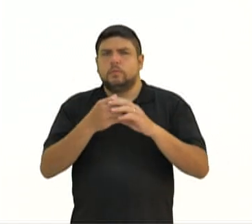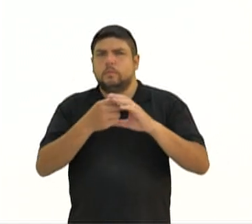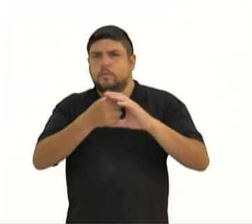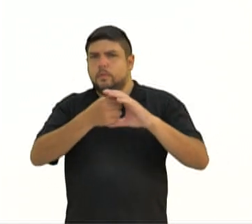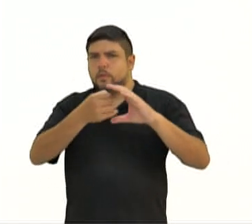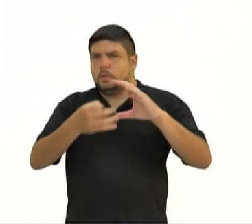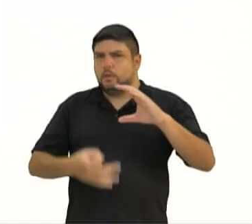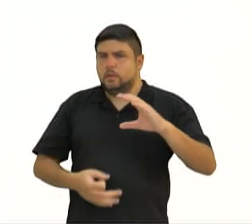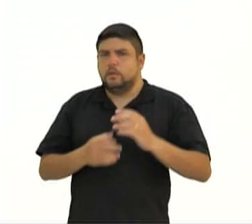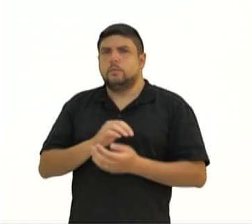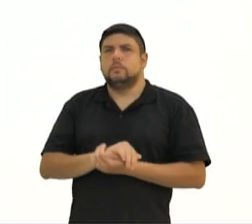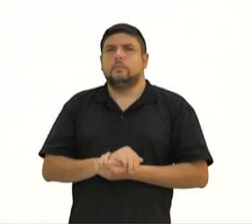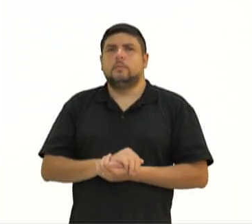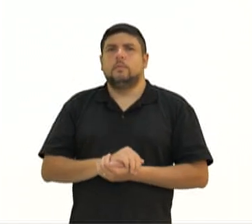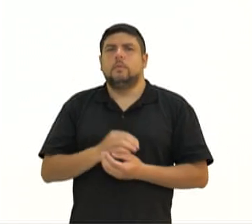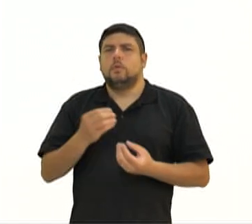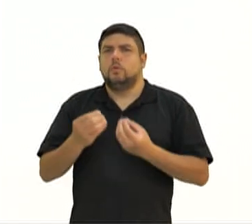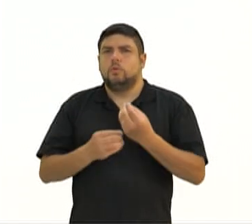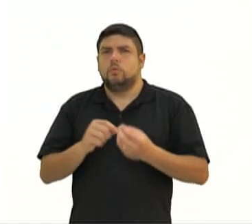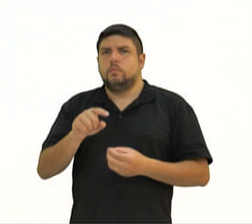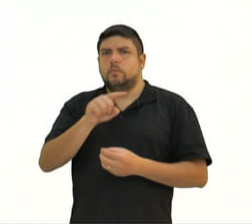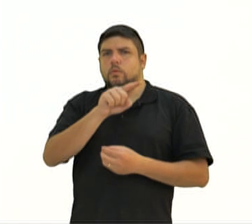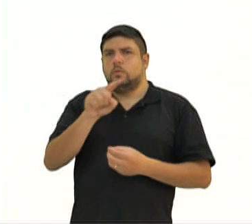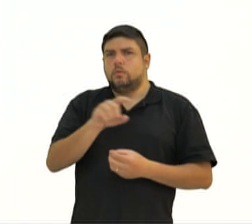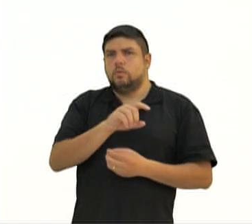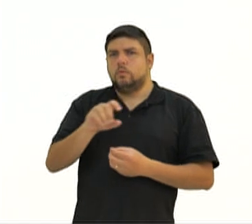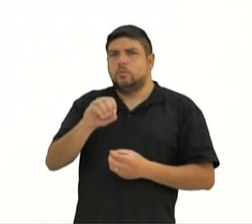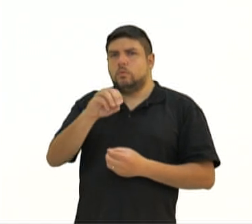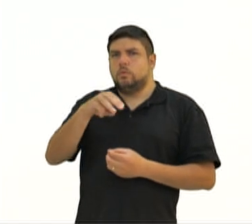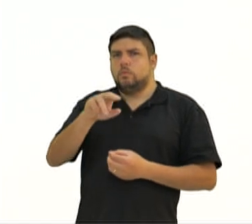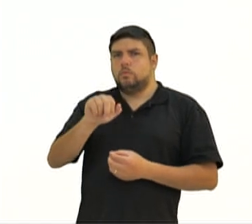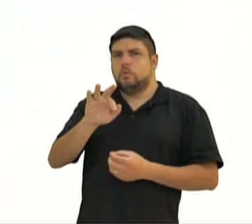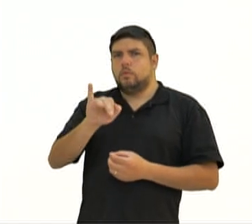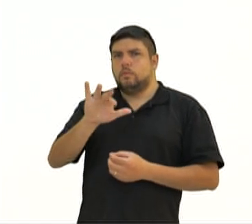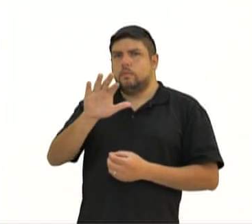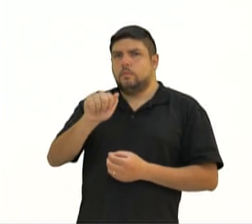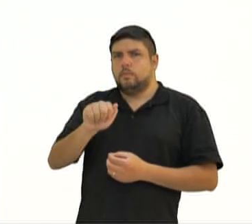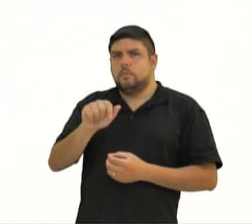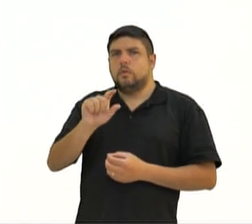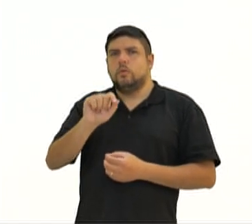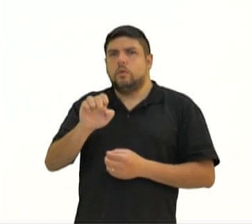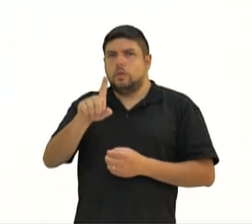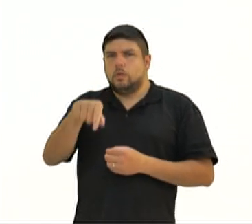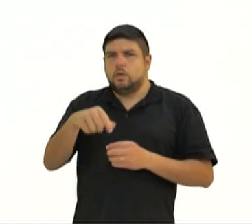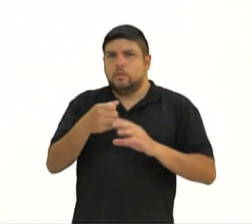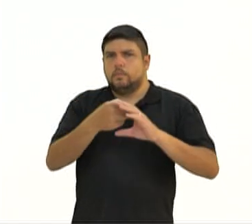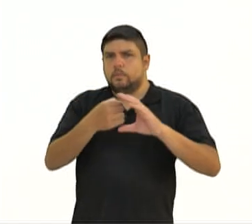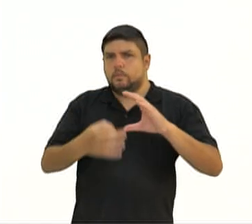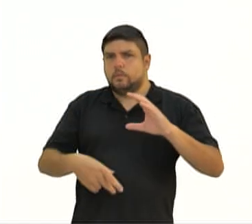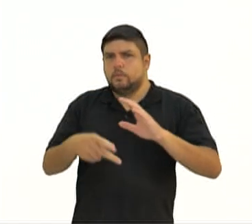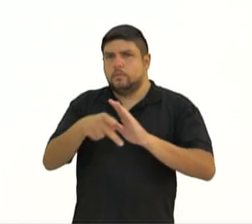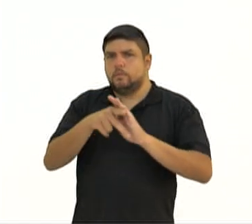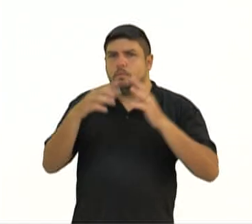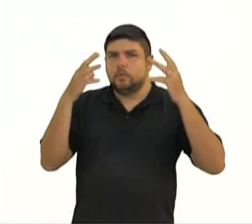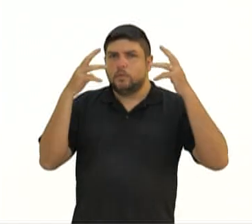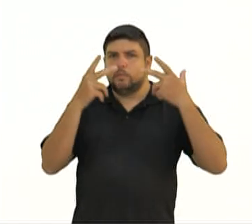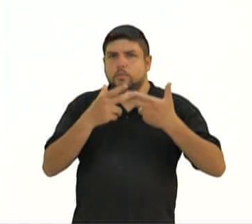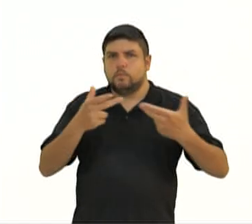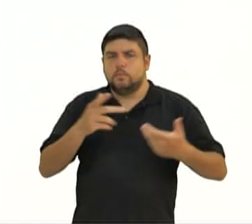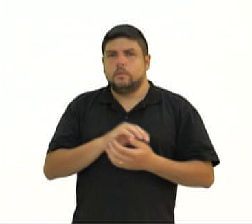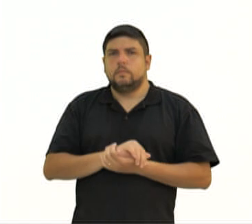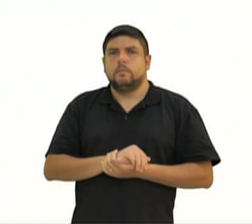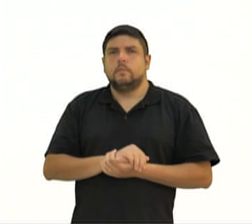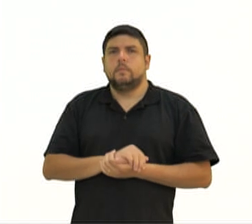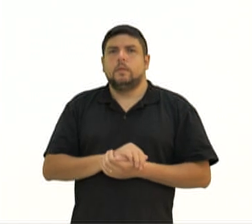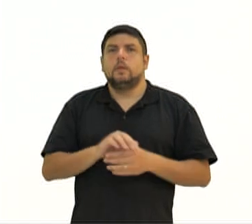zoomórficas, que são a característica de animais, antropomórficas,